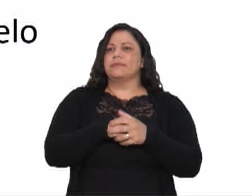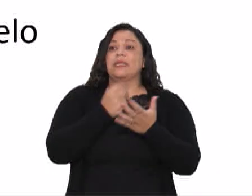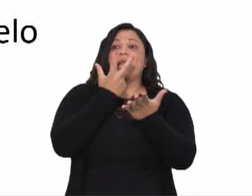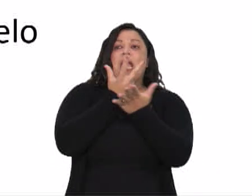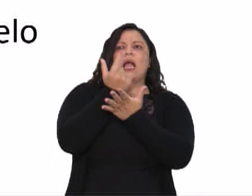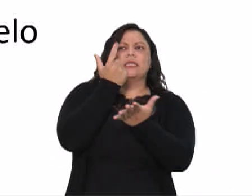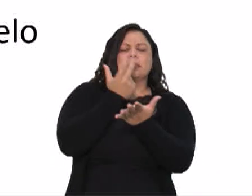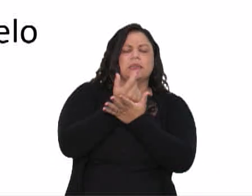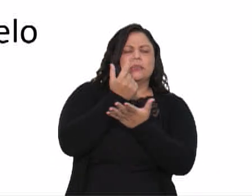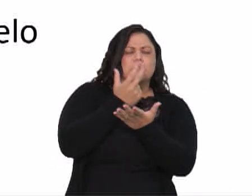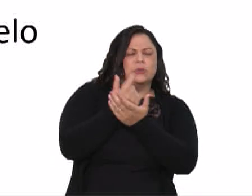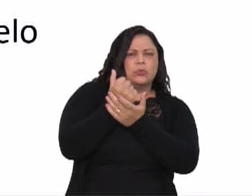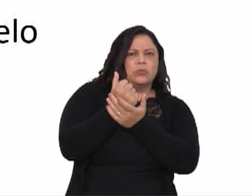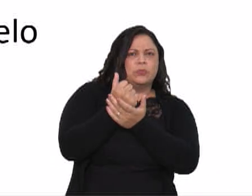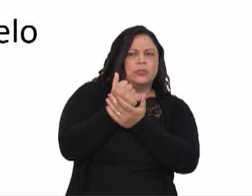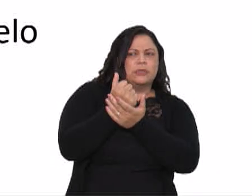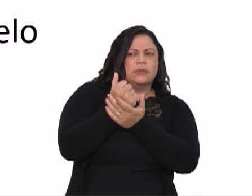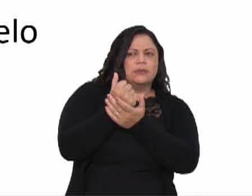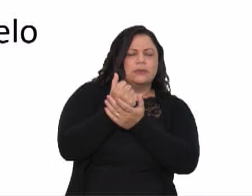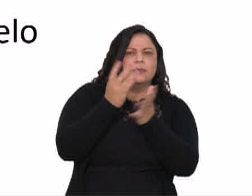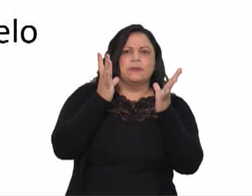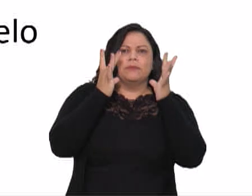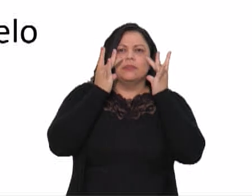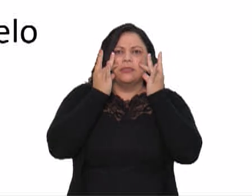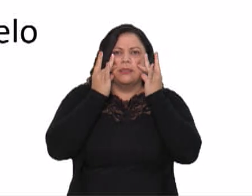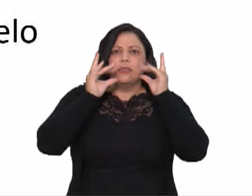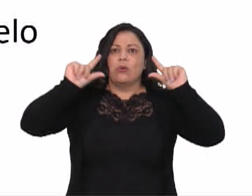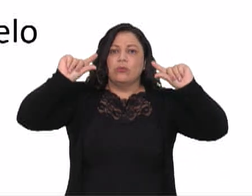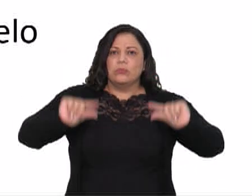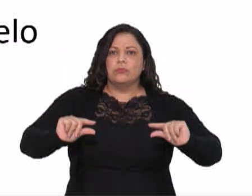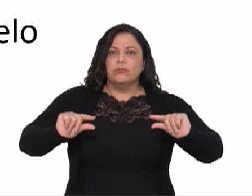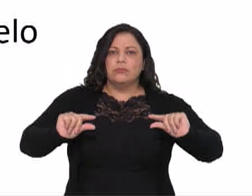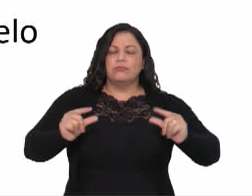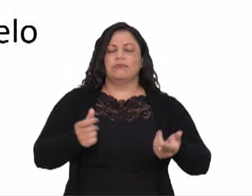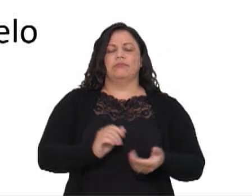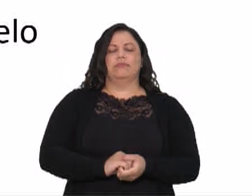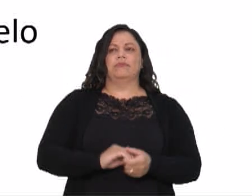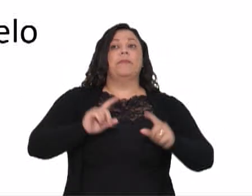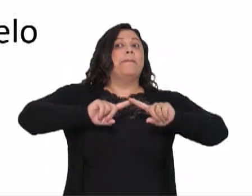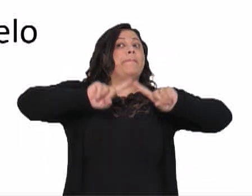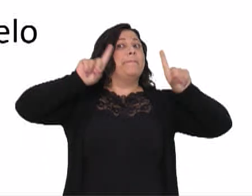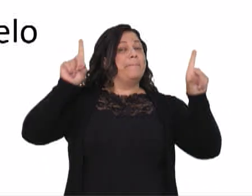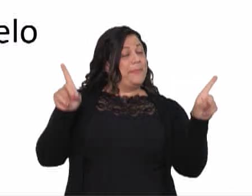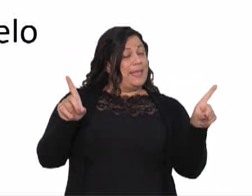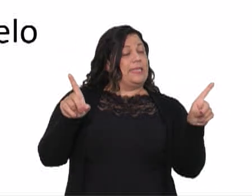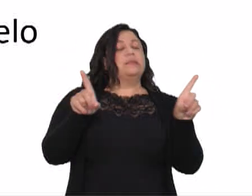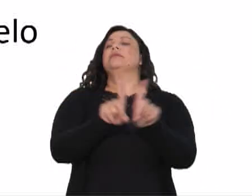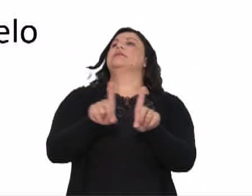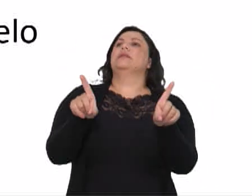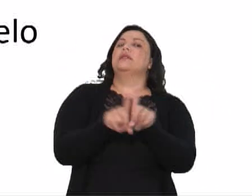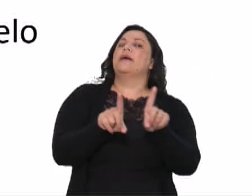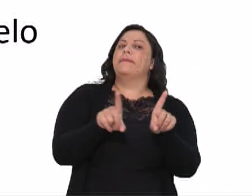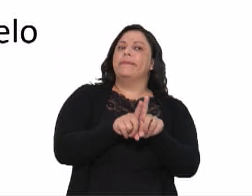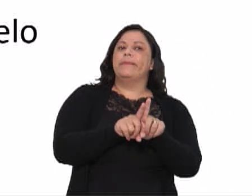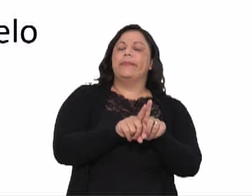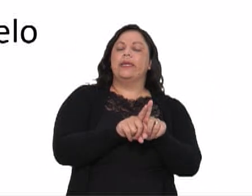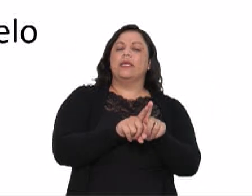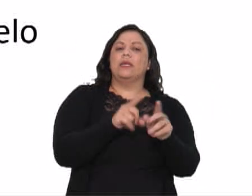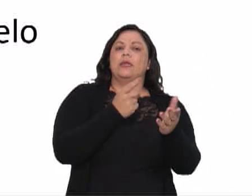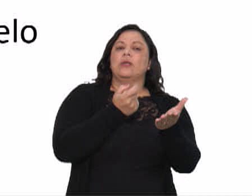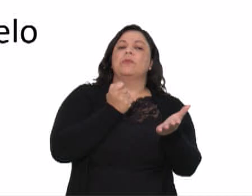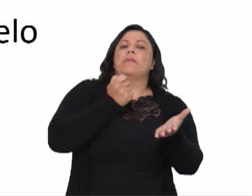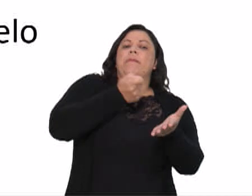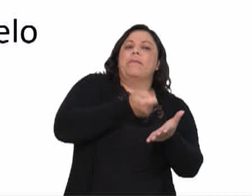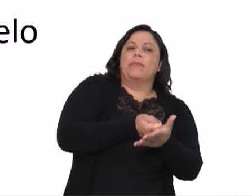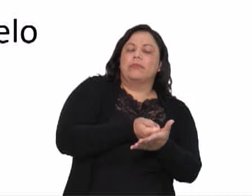físicas diminuíram, mas ele vai falar mais coisa, olha lá. Bem como o gasto com restaurantes e cinemas. Bem